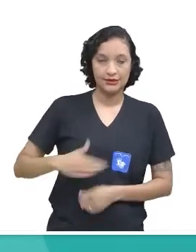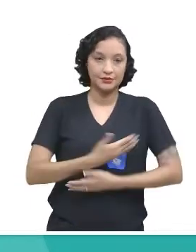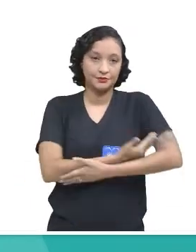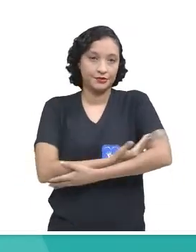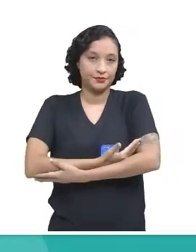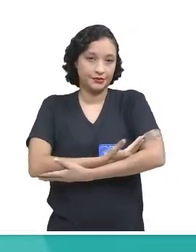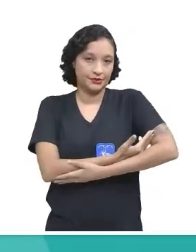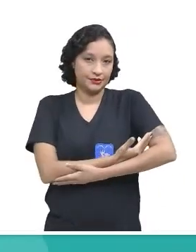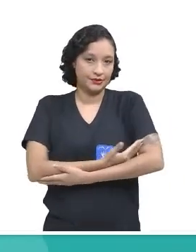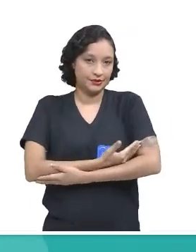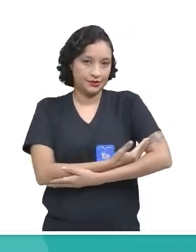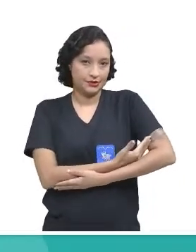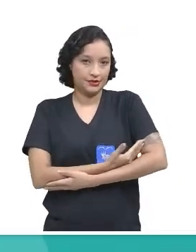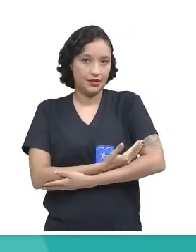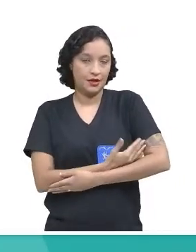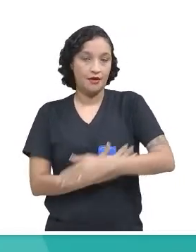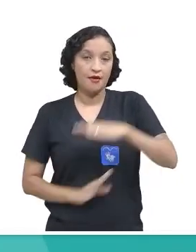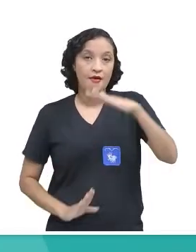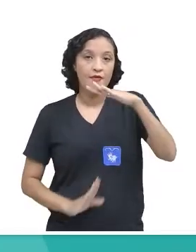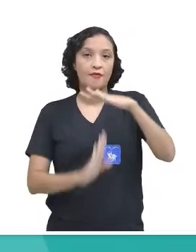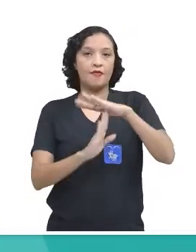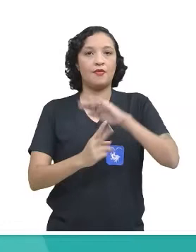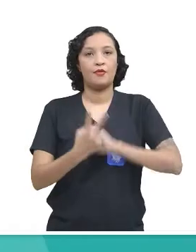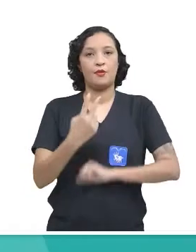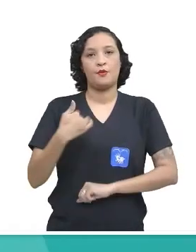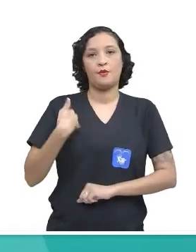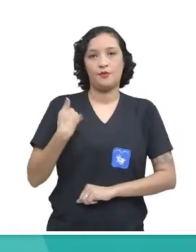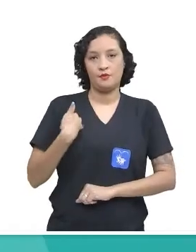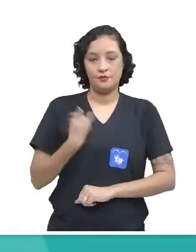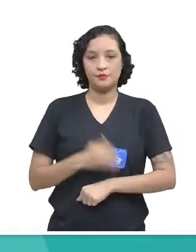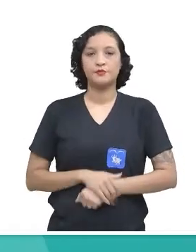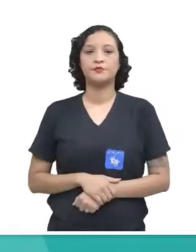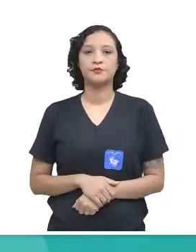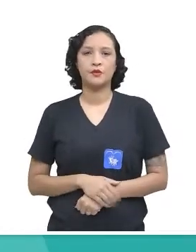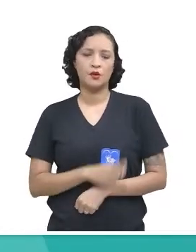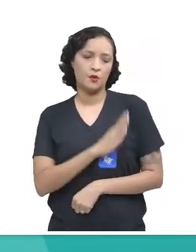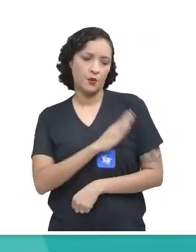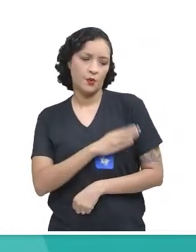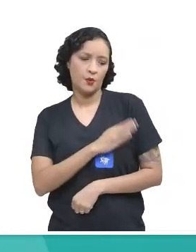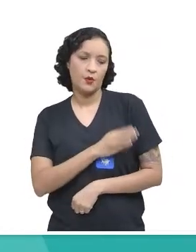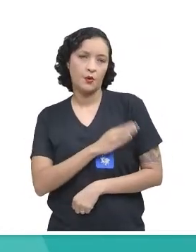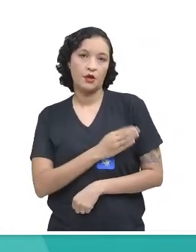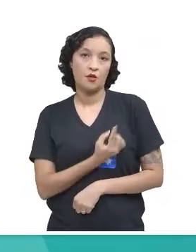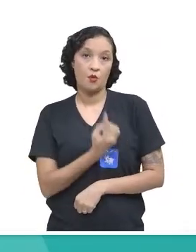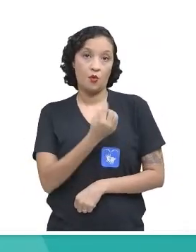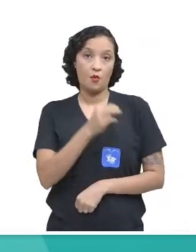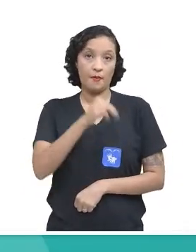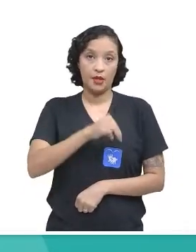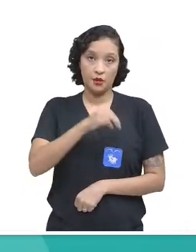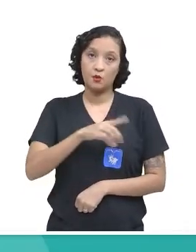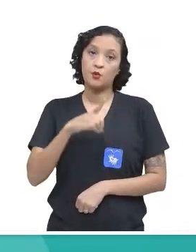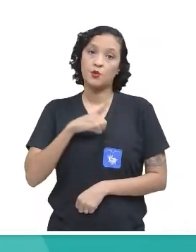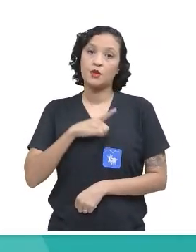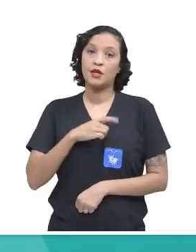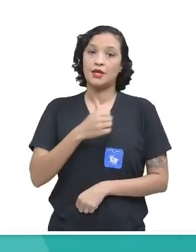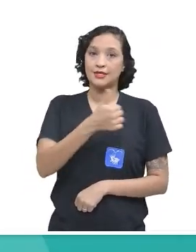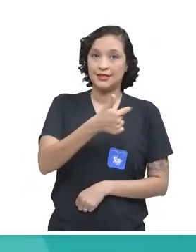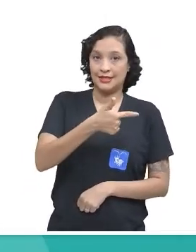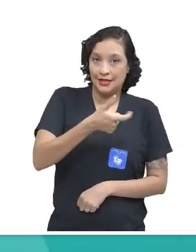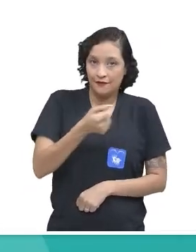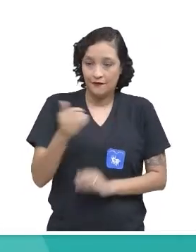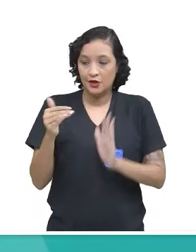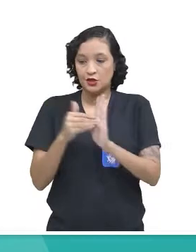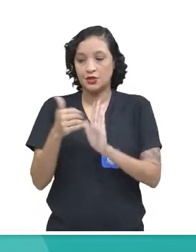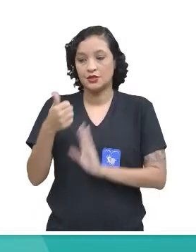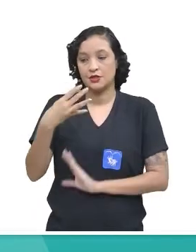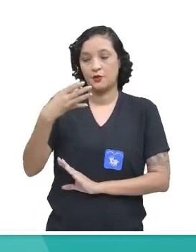recém-nascidas até os 2 anos, a frequência cardíaca por minuto é de 120 a